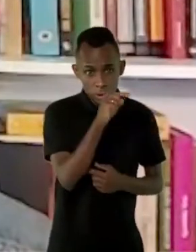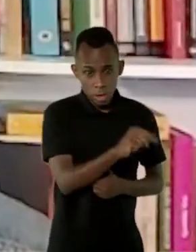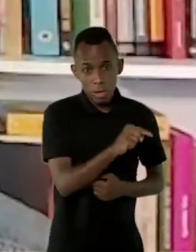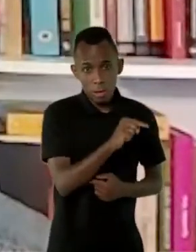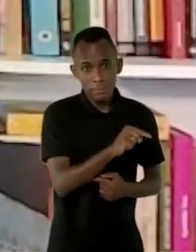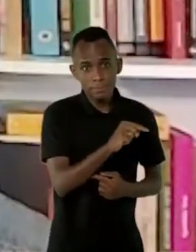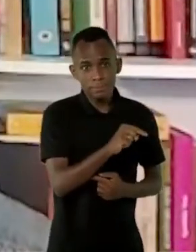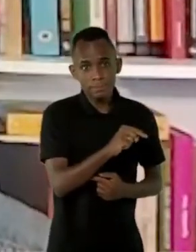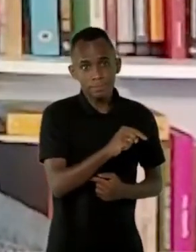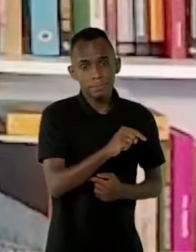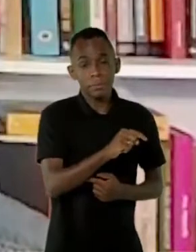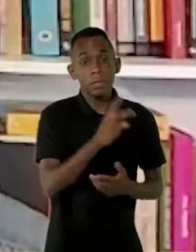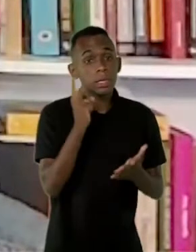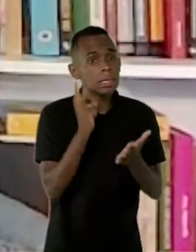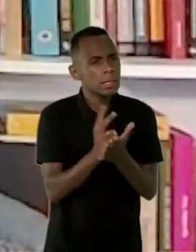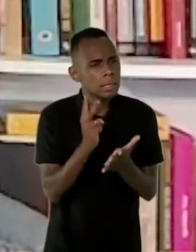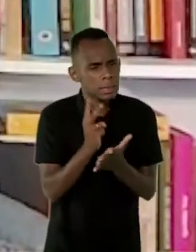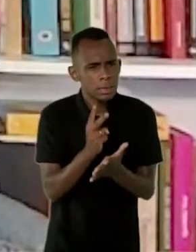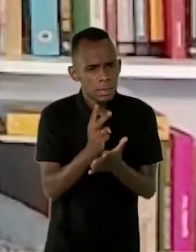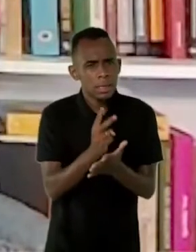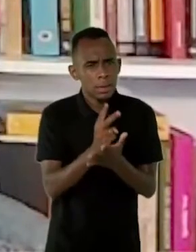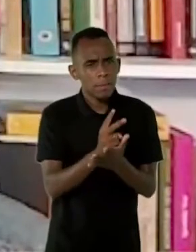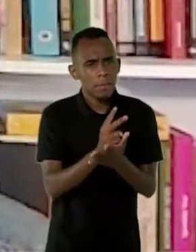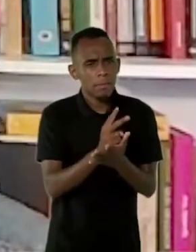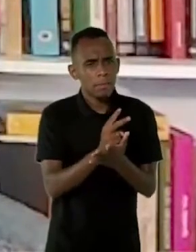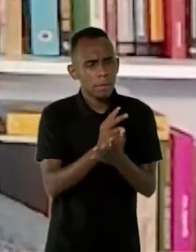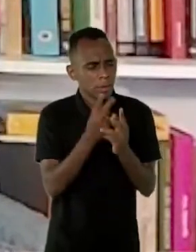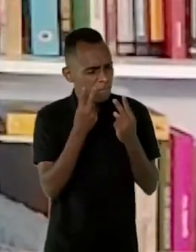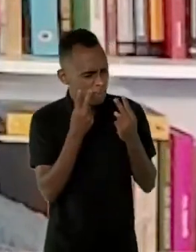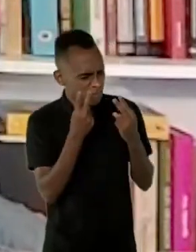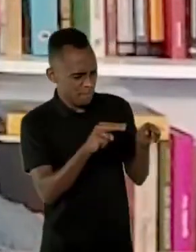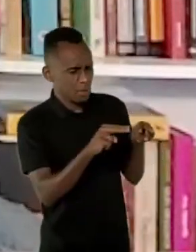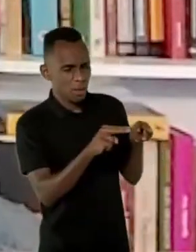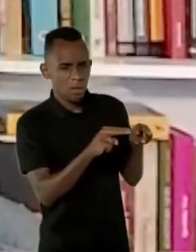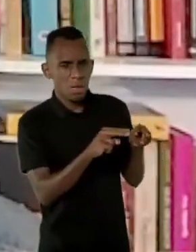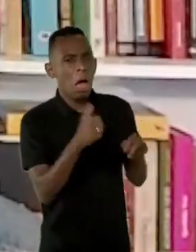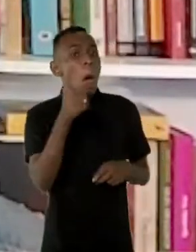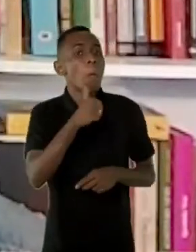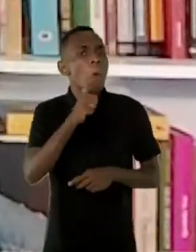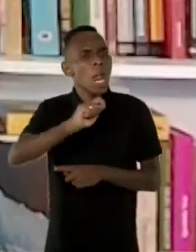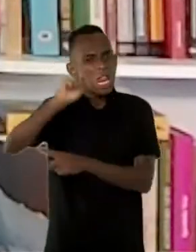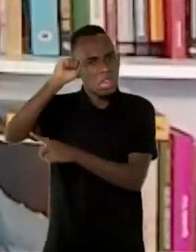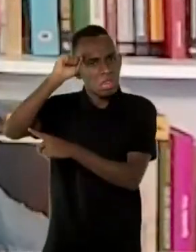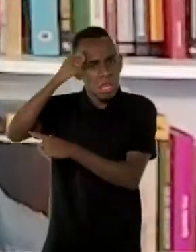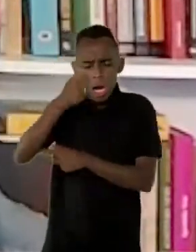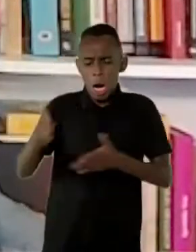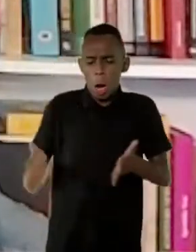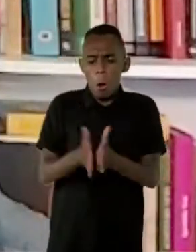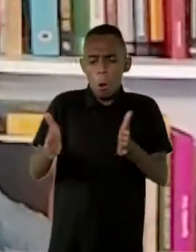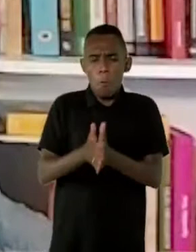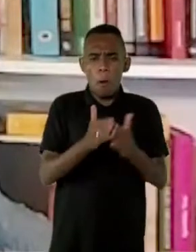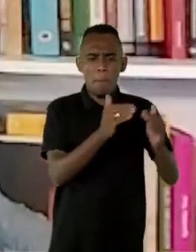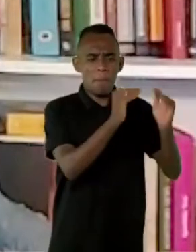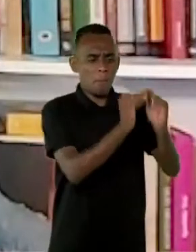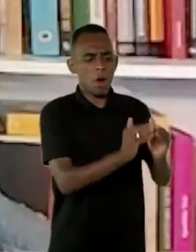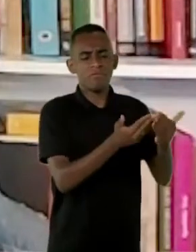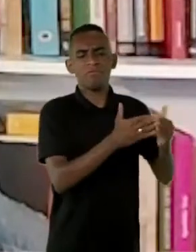ela era sempre vista como mulher negra, pobre e favelada, além de tudo,